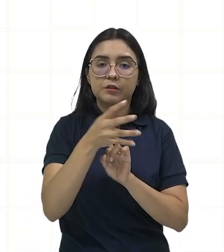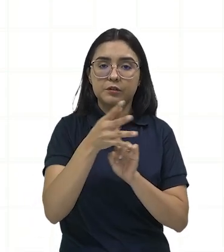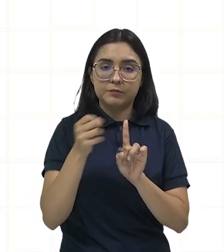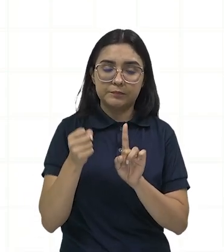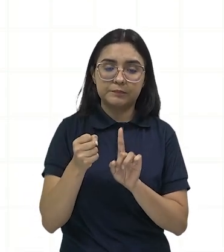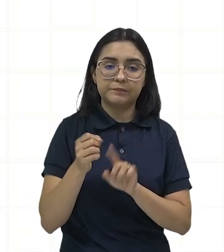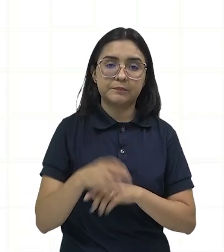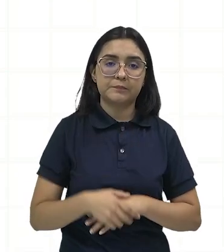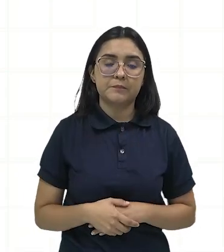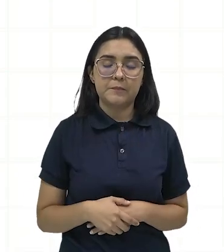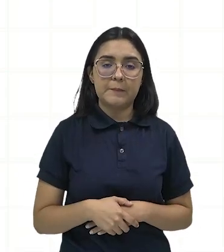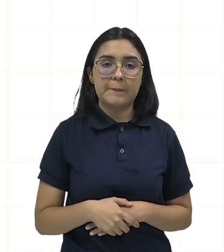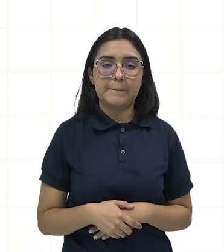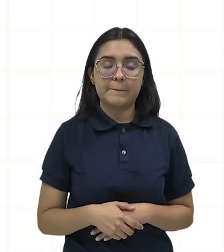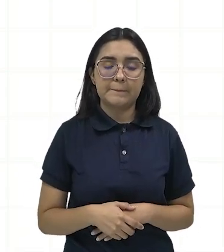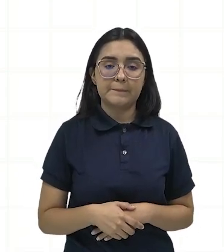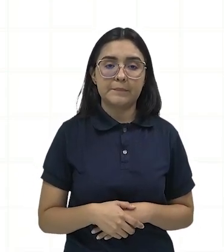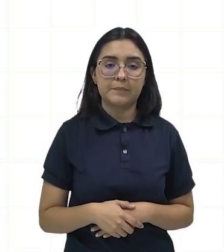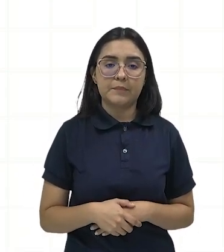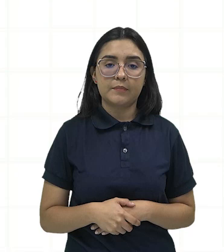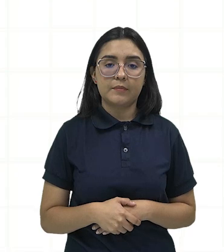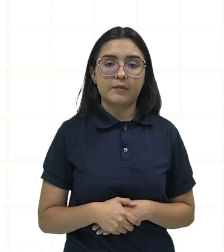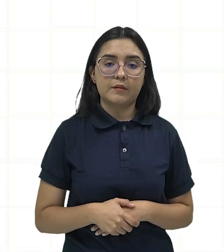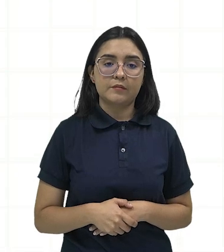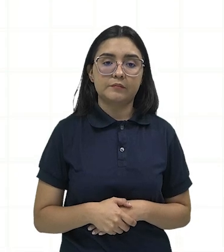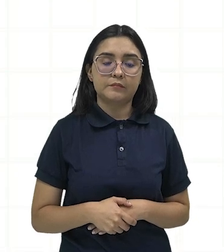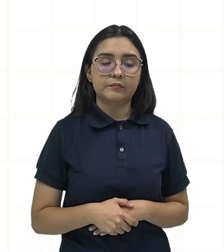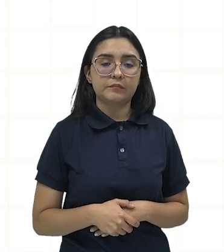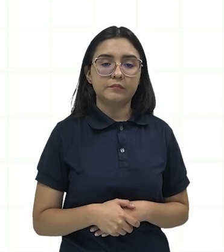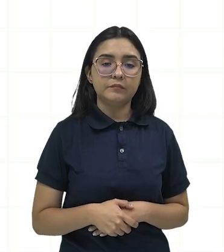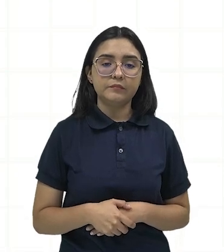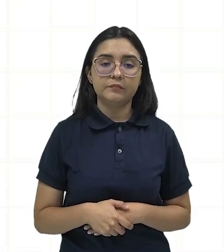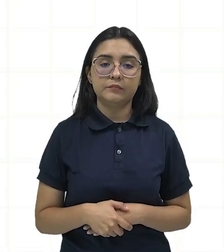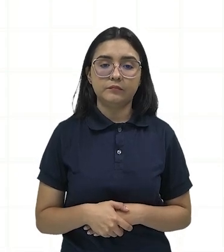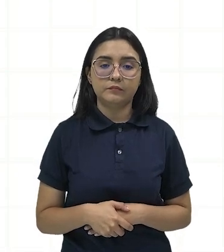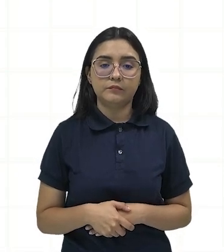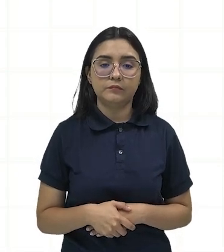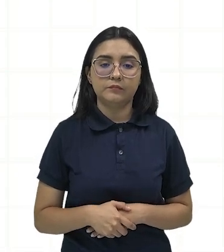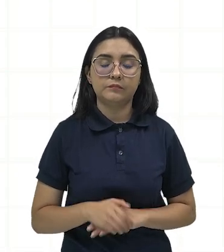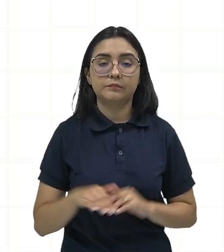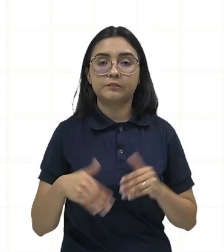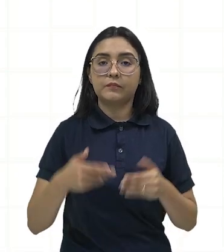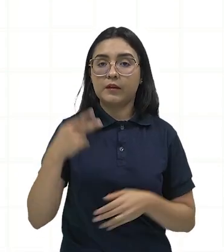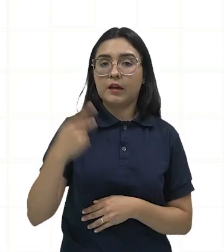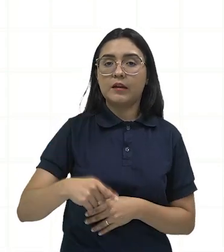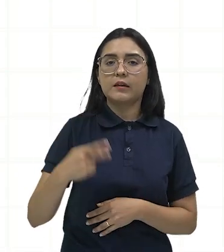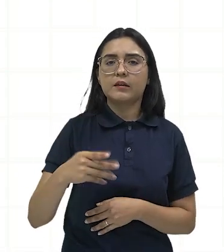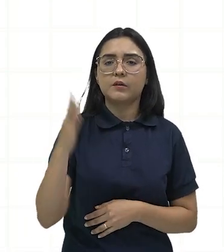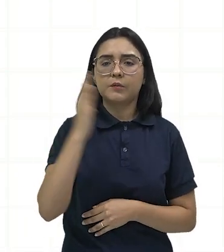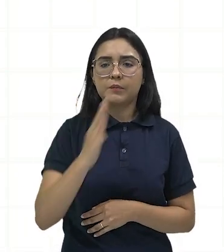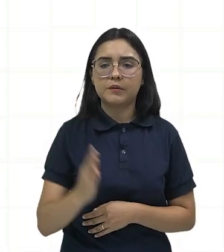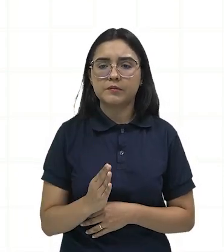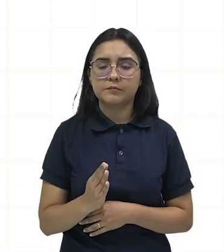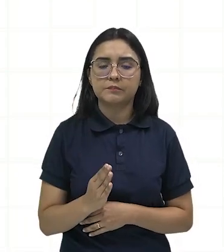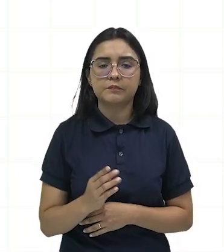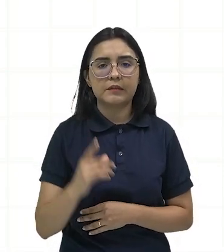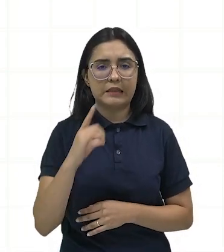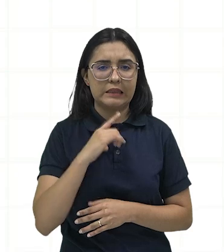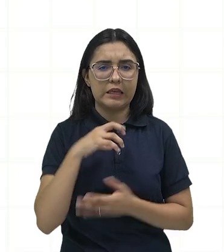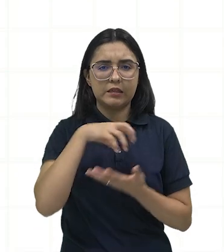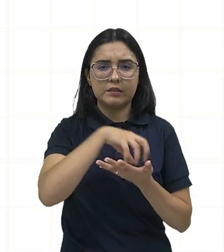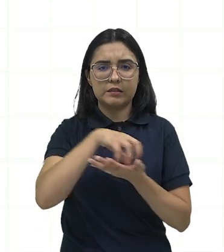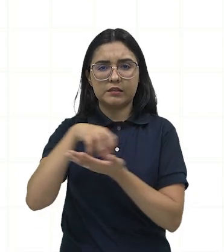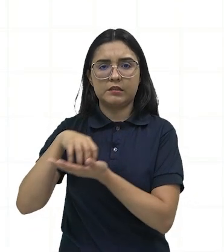as usinas termoelétricas, certo? E no Brasil, né? O que nós temos de